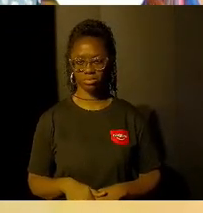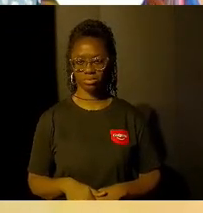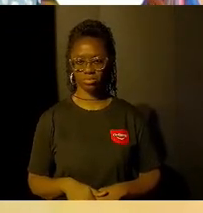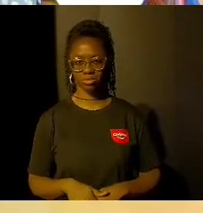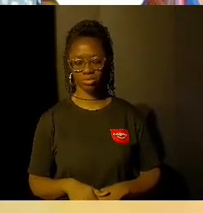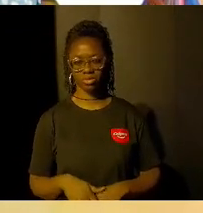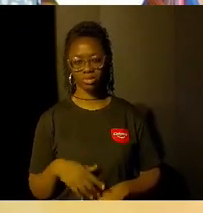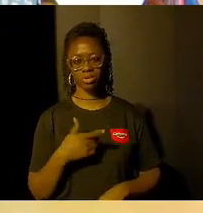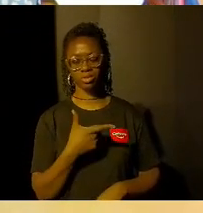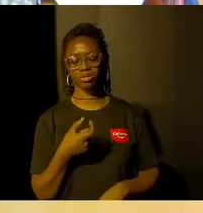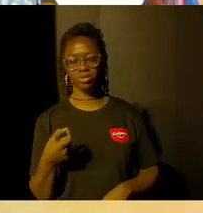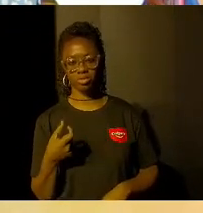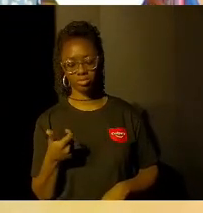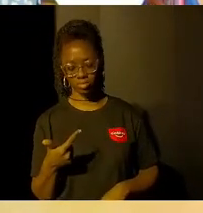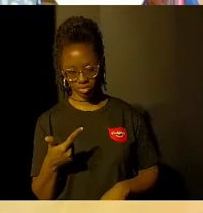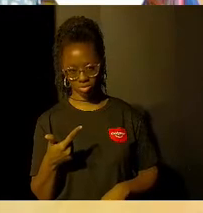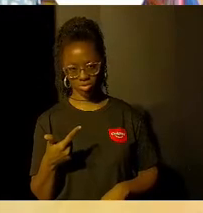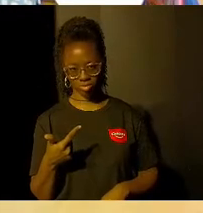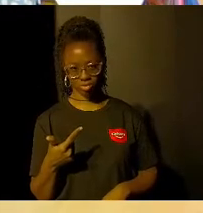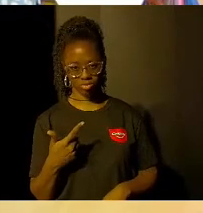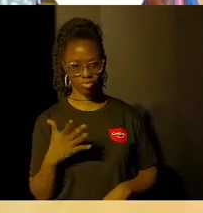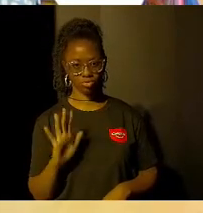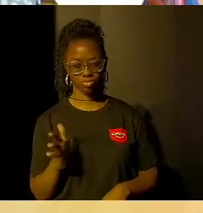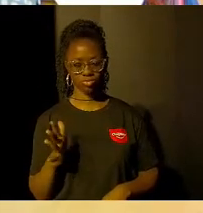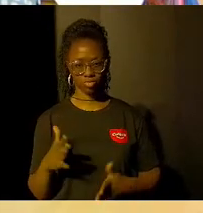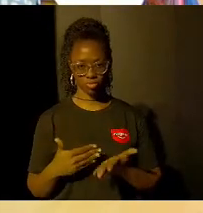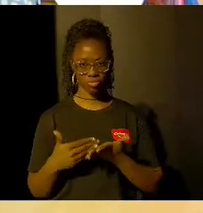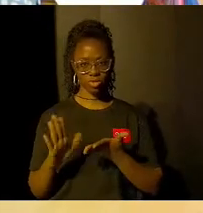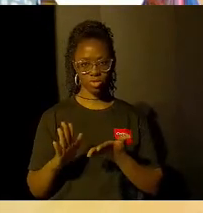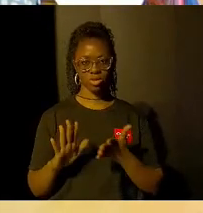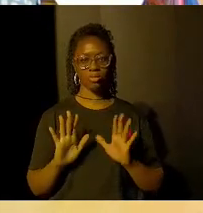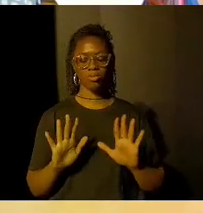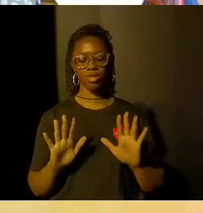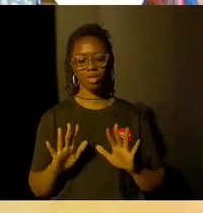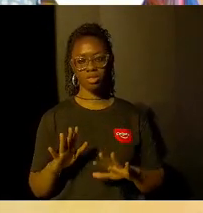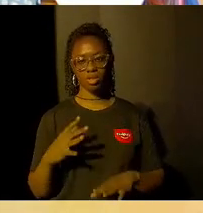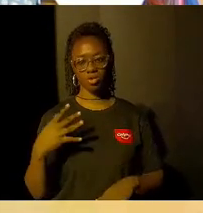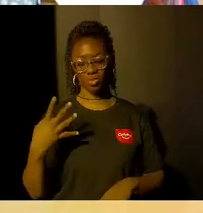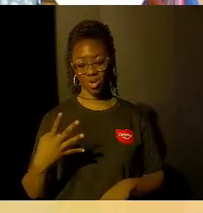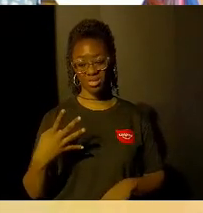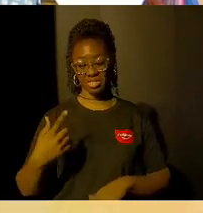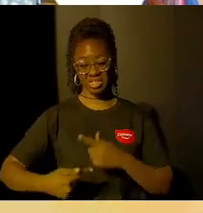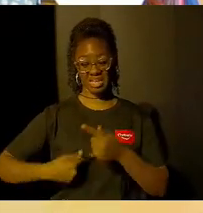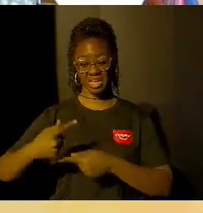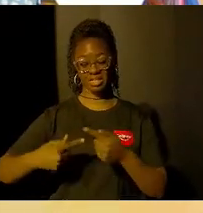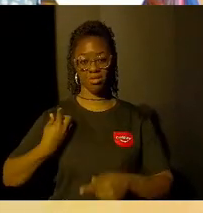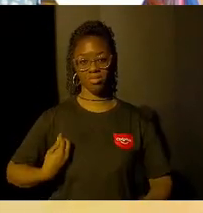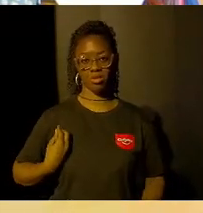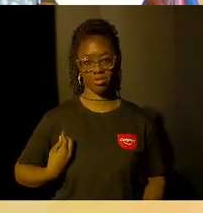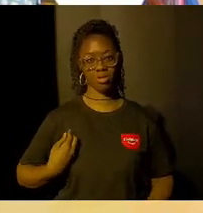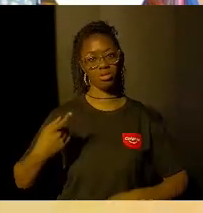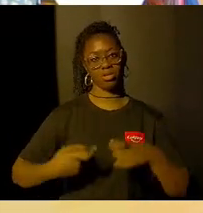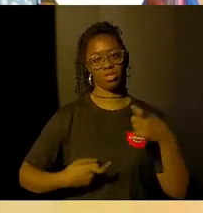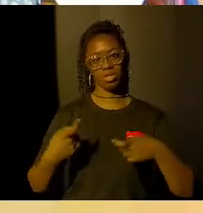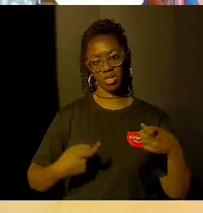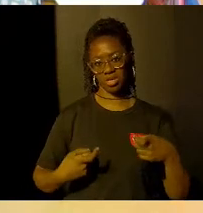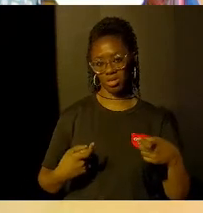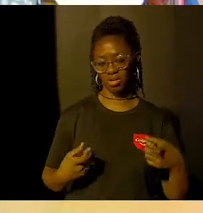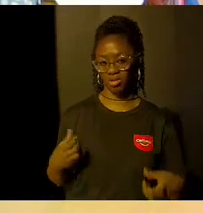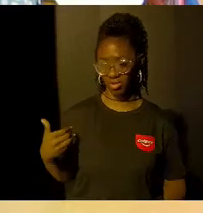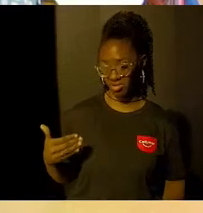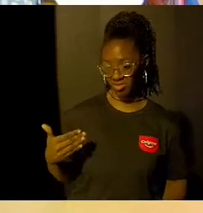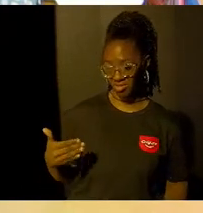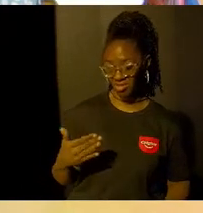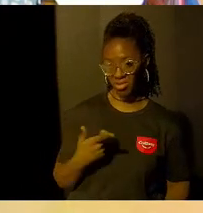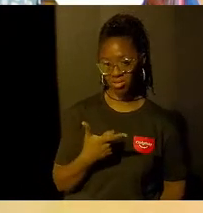desde 2002 é que está em paz são foram quatro gerações que viveram a guerra aqueles mais privilegiados ou